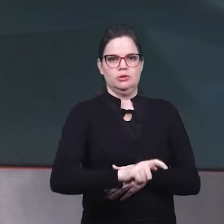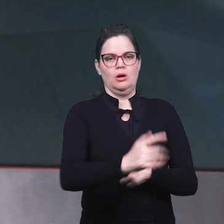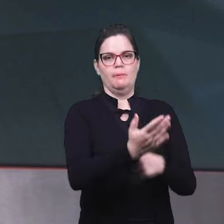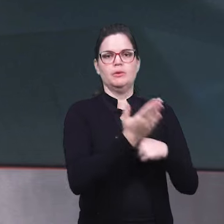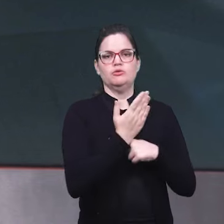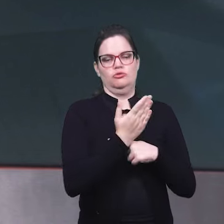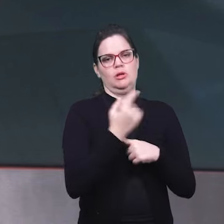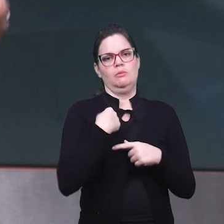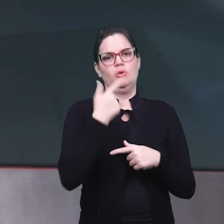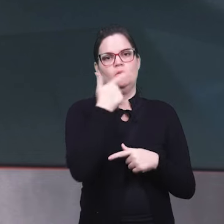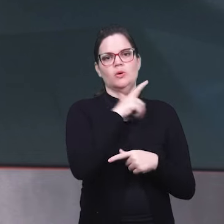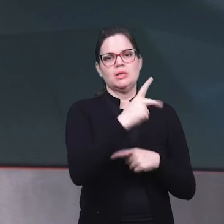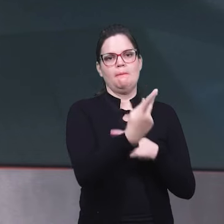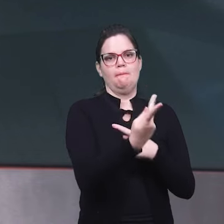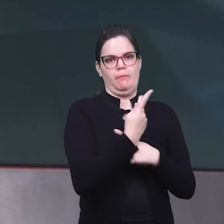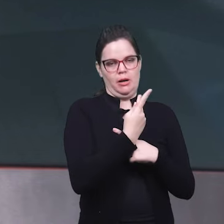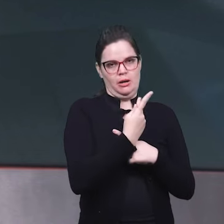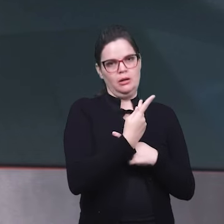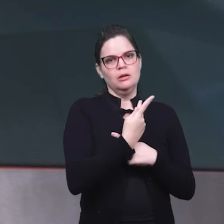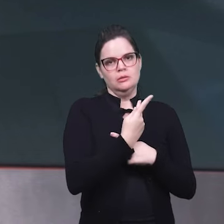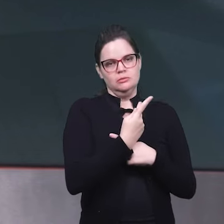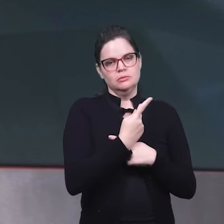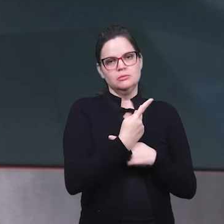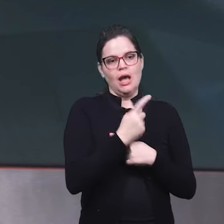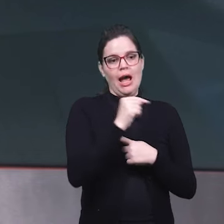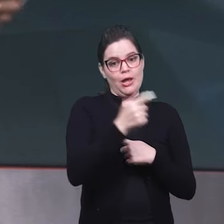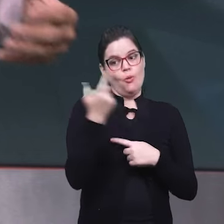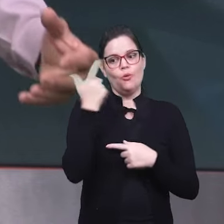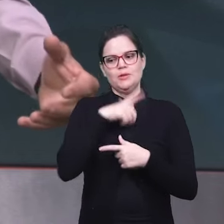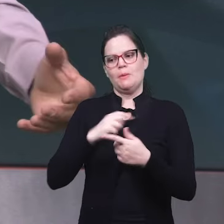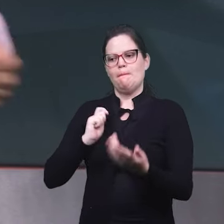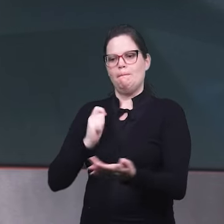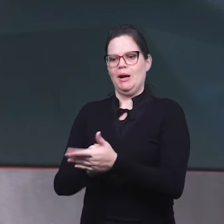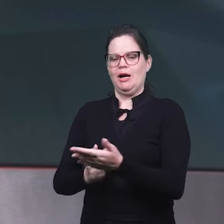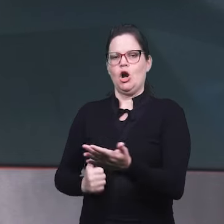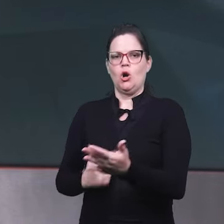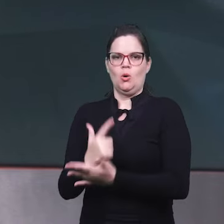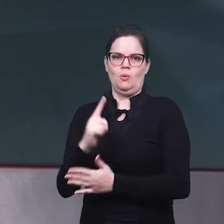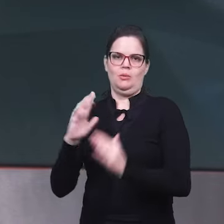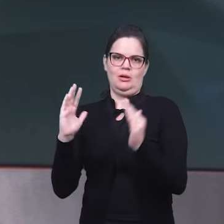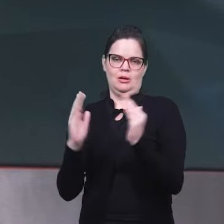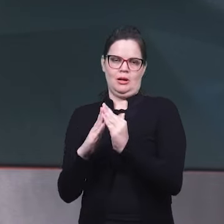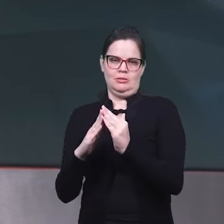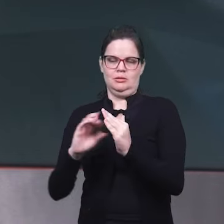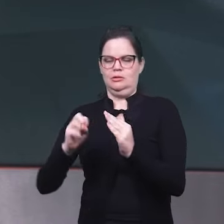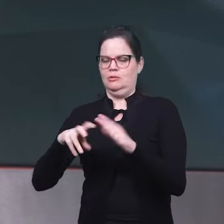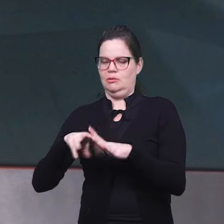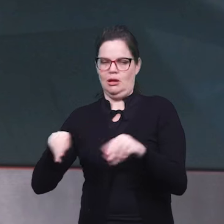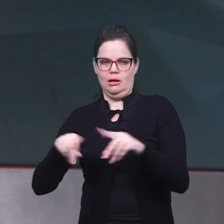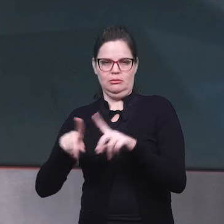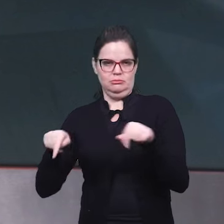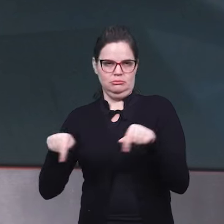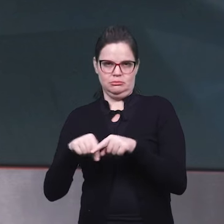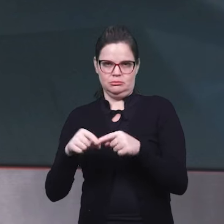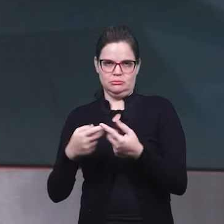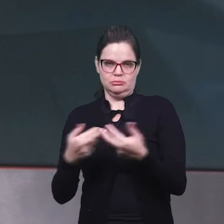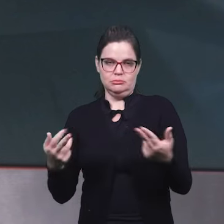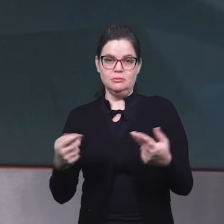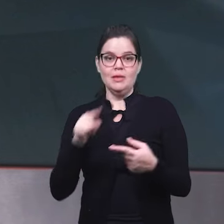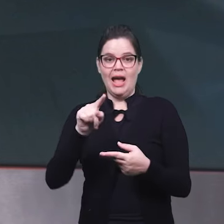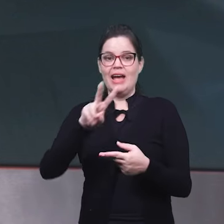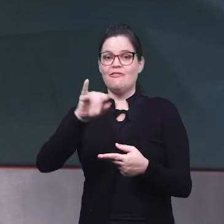situação. Para você adquirir um bem, você gera uma dívida. É uma dívida